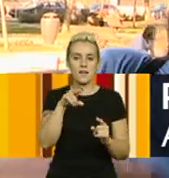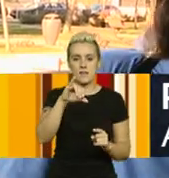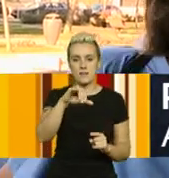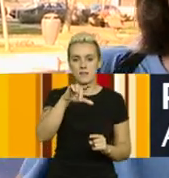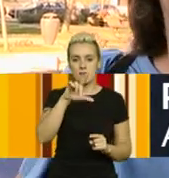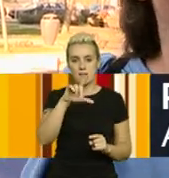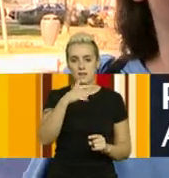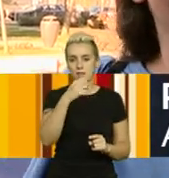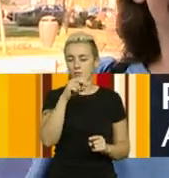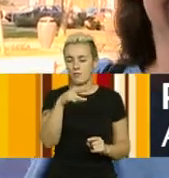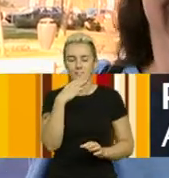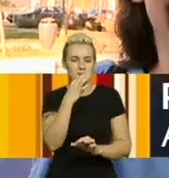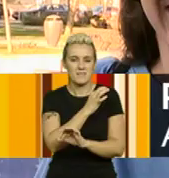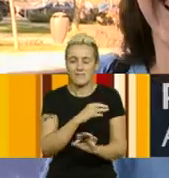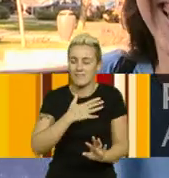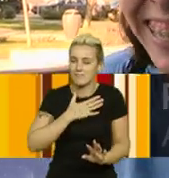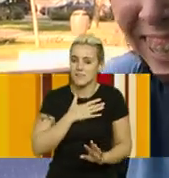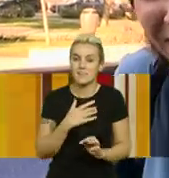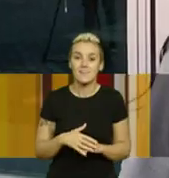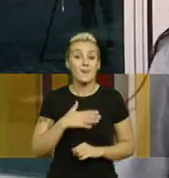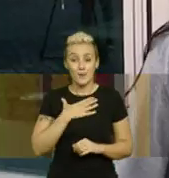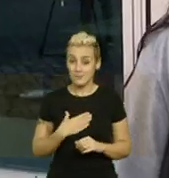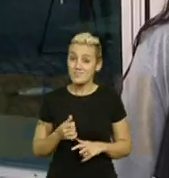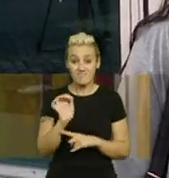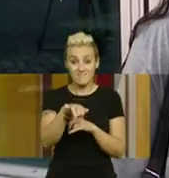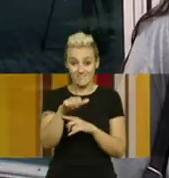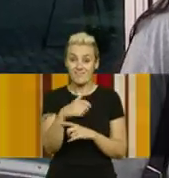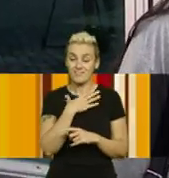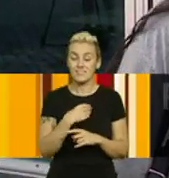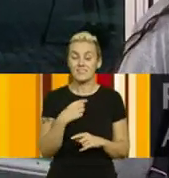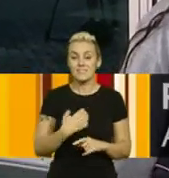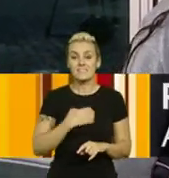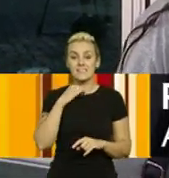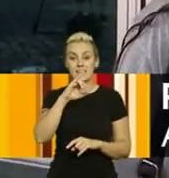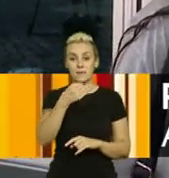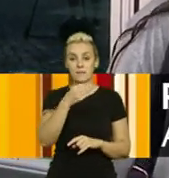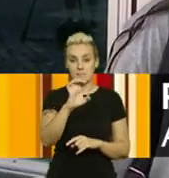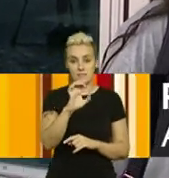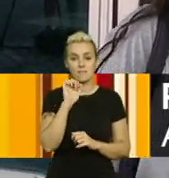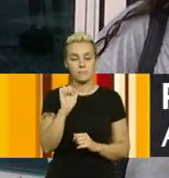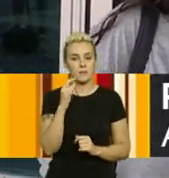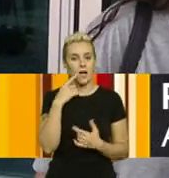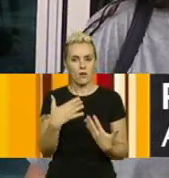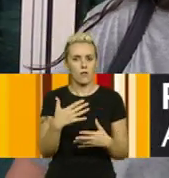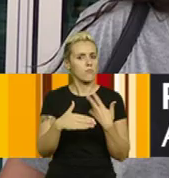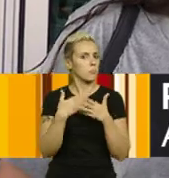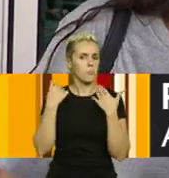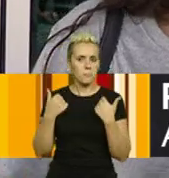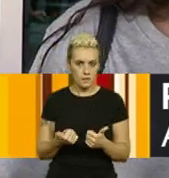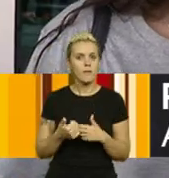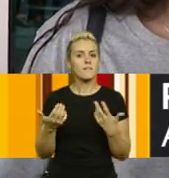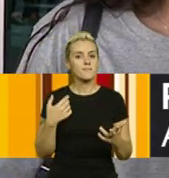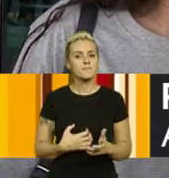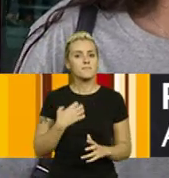no ao máximo tem muita gente que tem fibra está muito bem neste momento